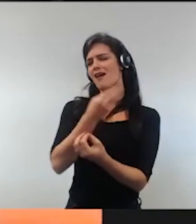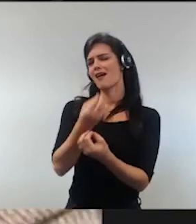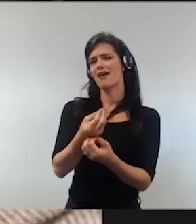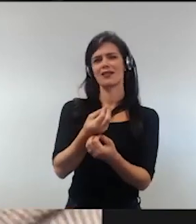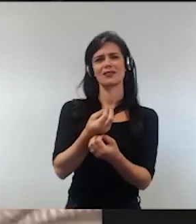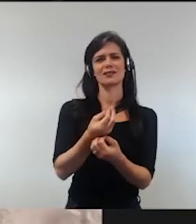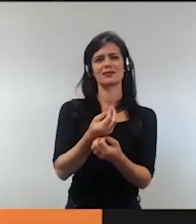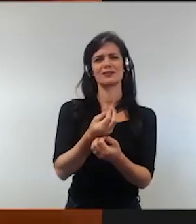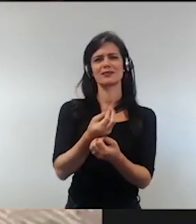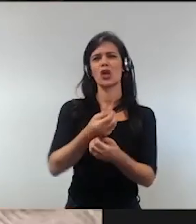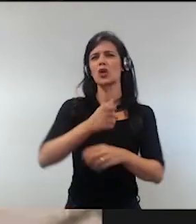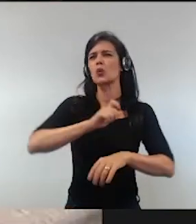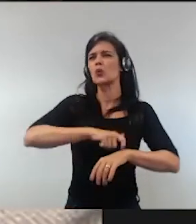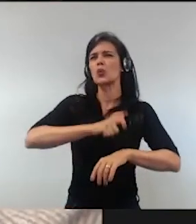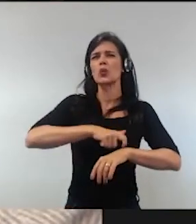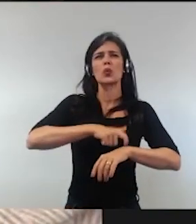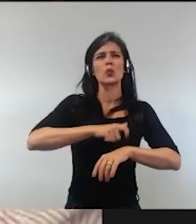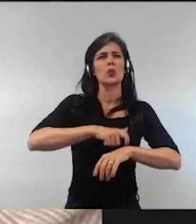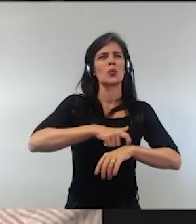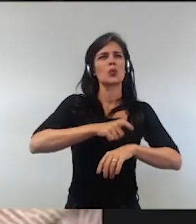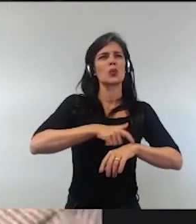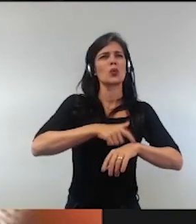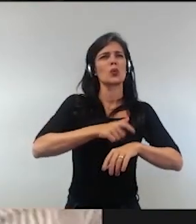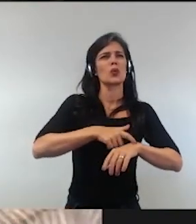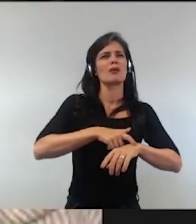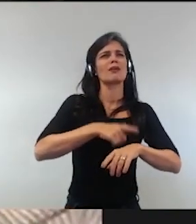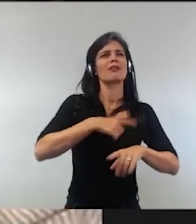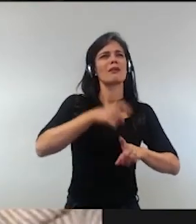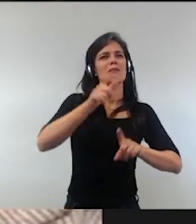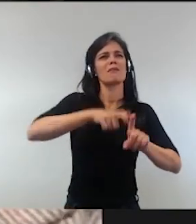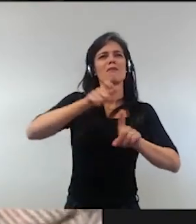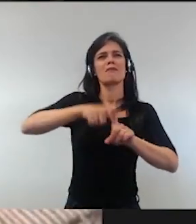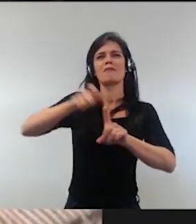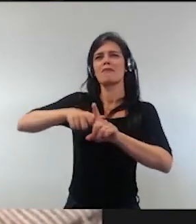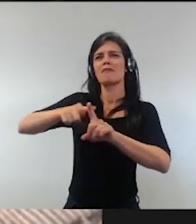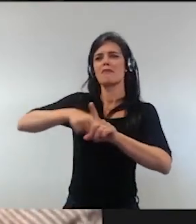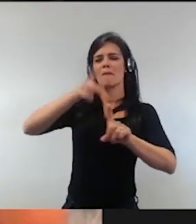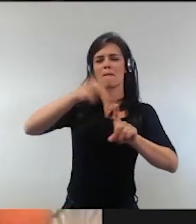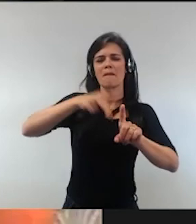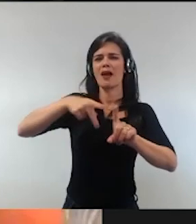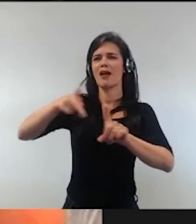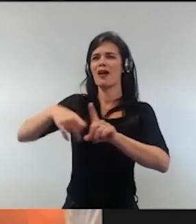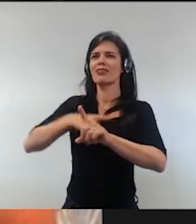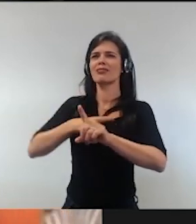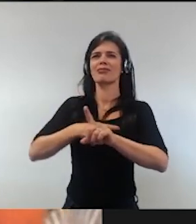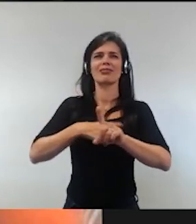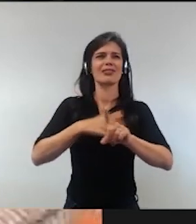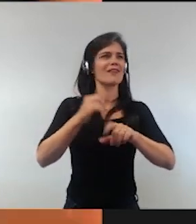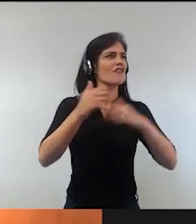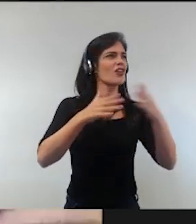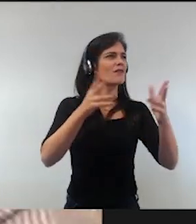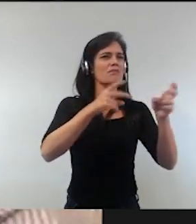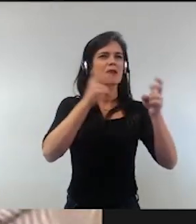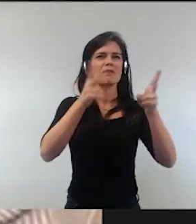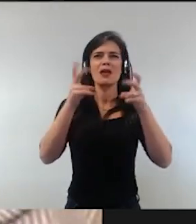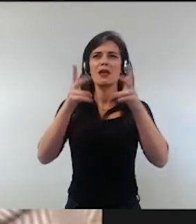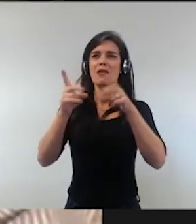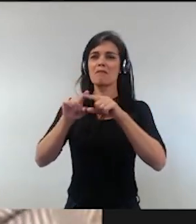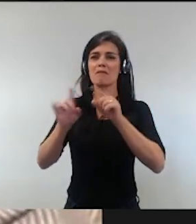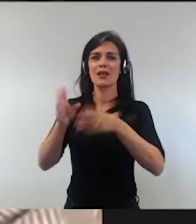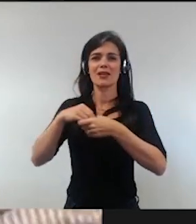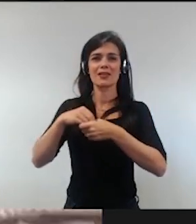encontramos personagens, eles estão todos à solta por aí. A Andrea percebe isso muito bem nos seus livros. Mas aquilo que está no